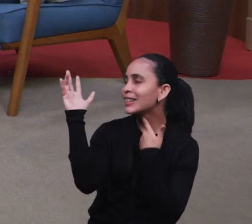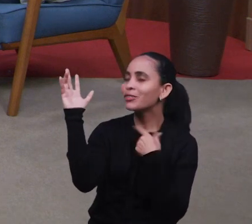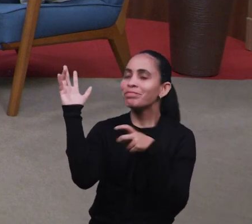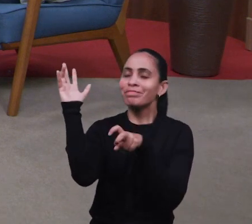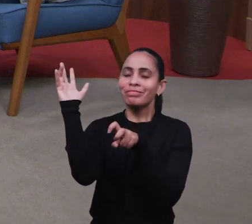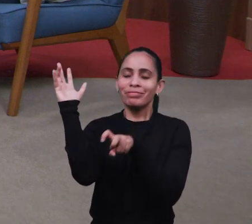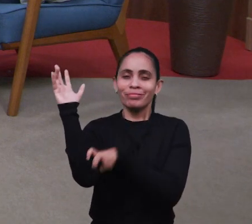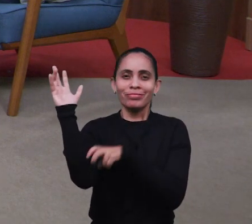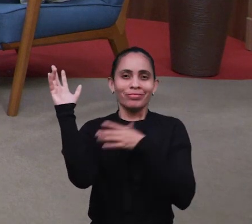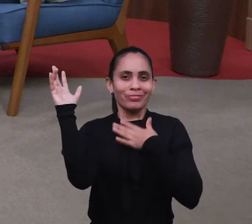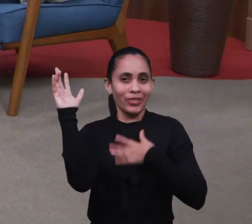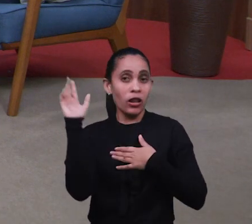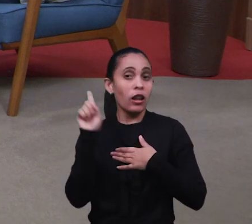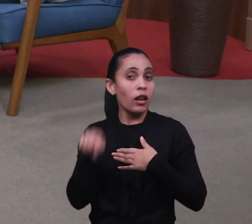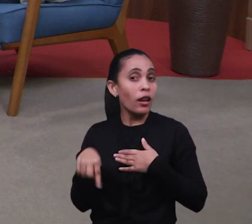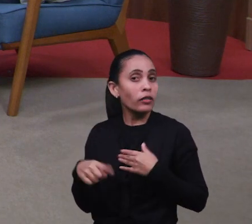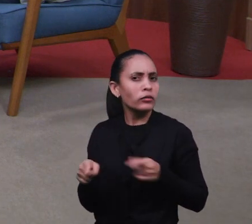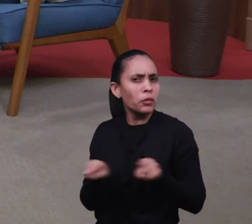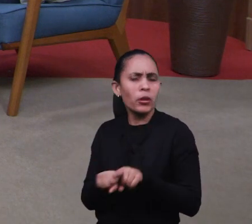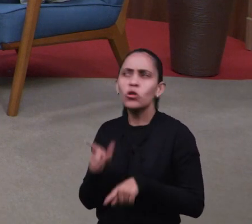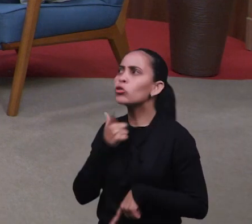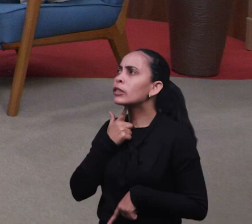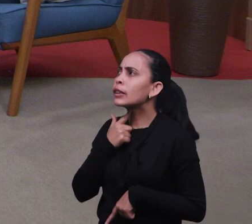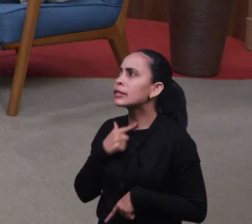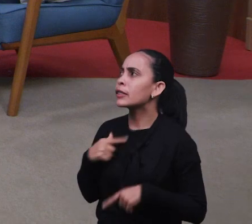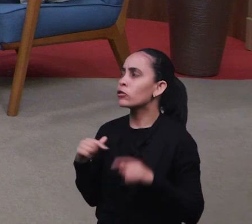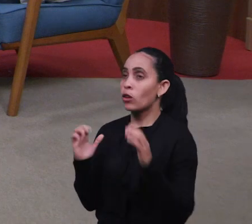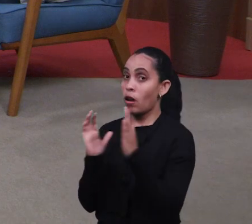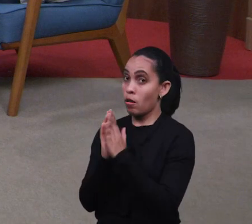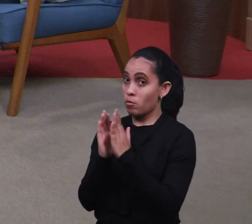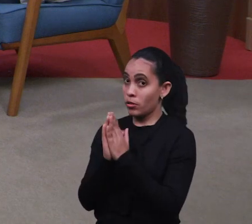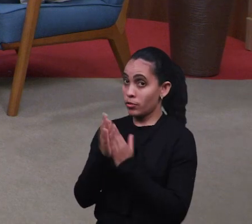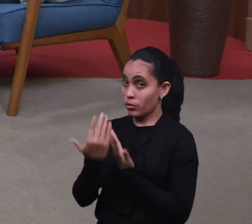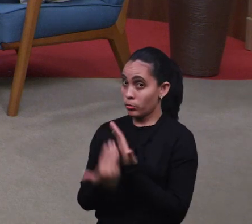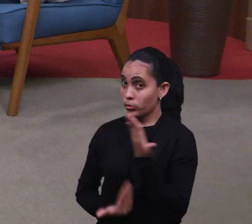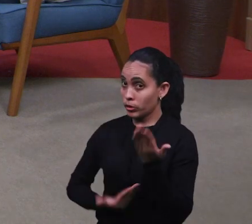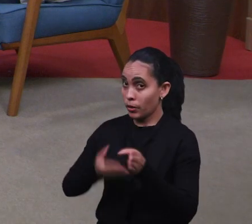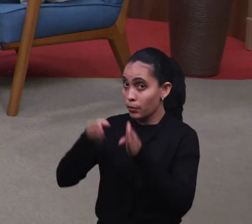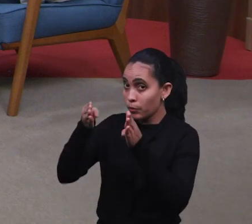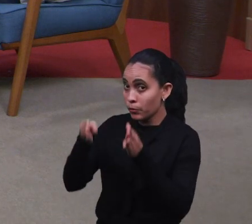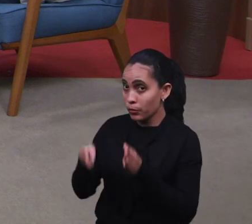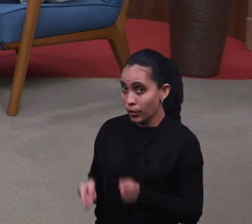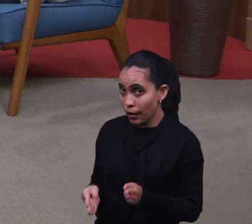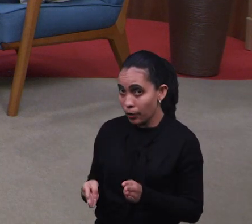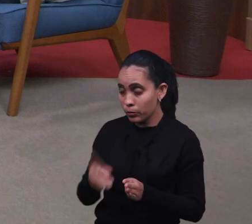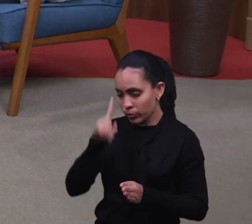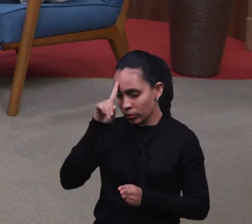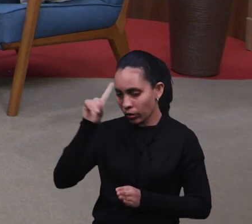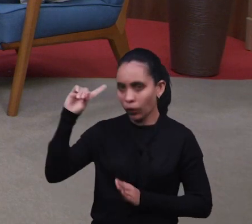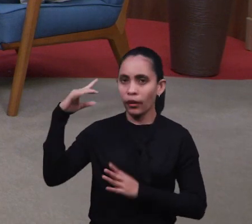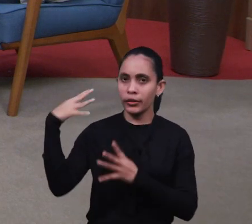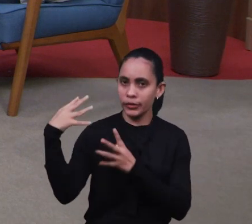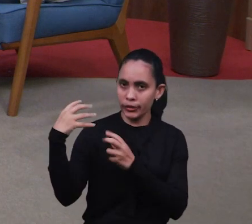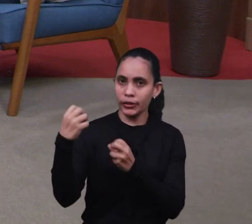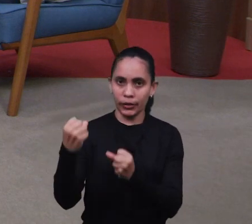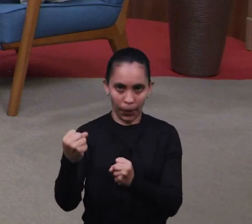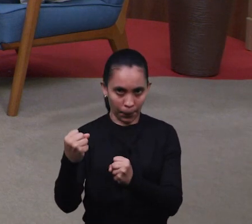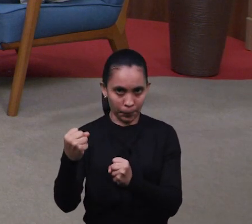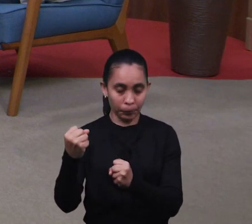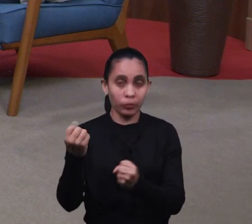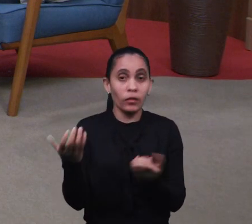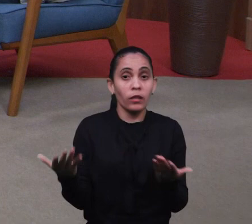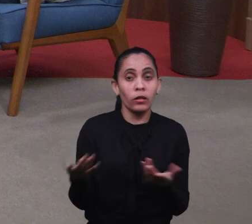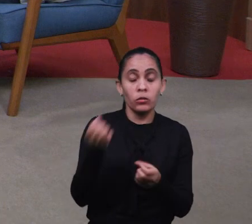esse desejo e até a oração da igreja tem sido atendida. E aquilo que o